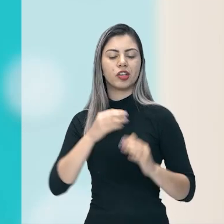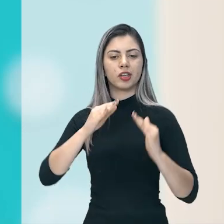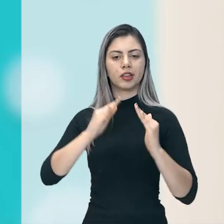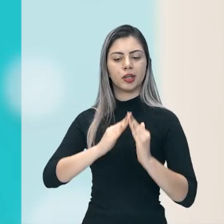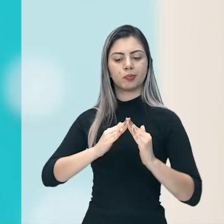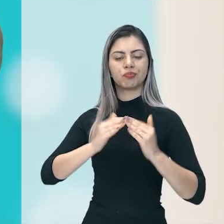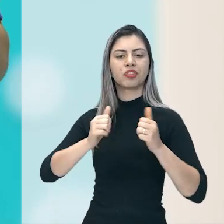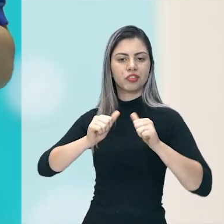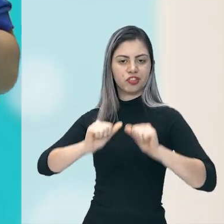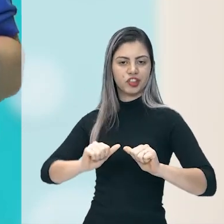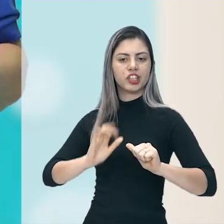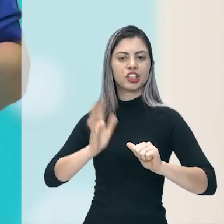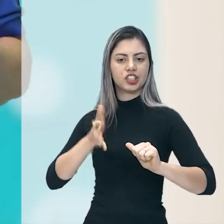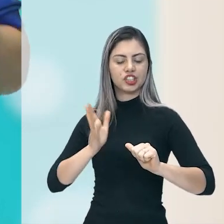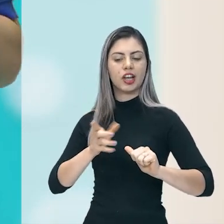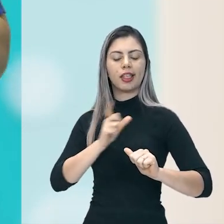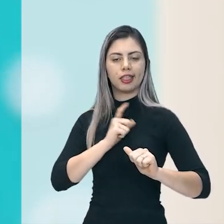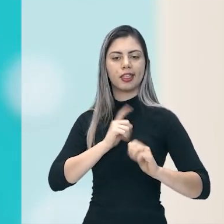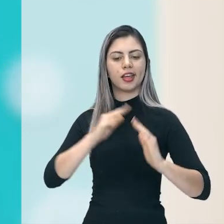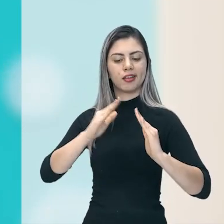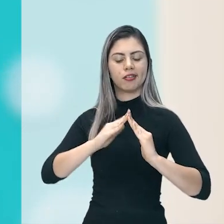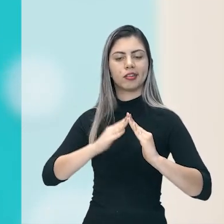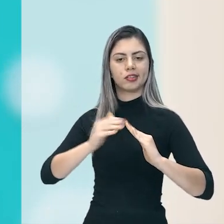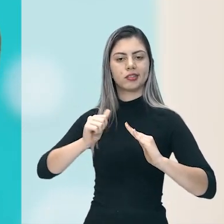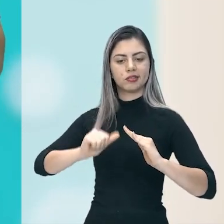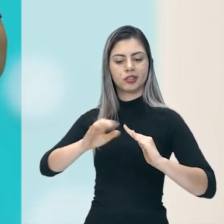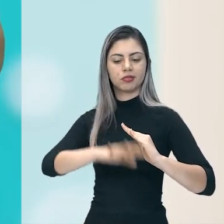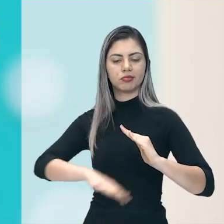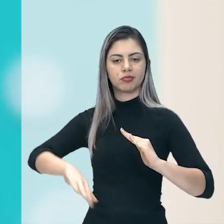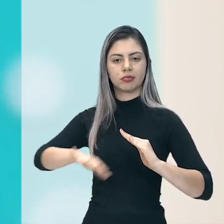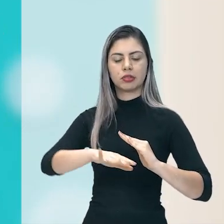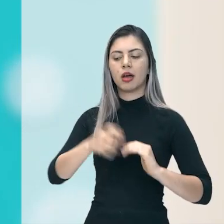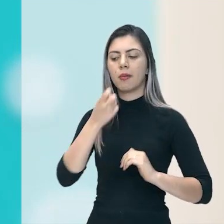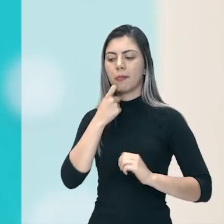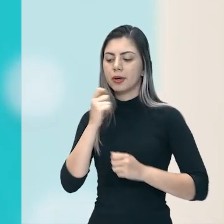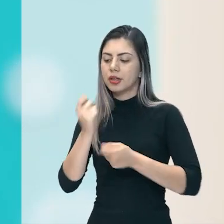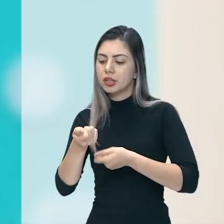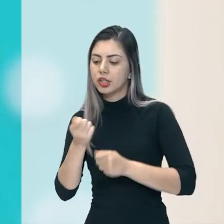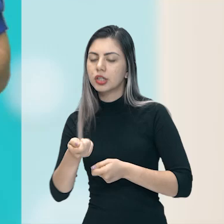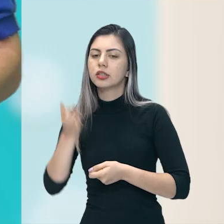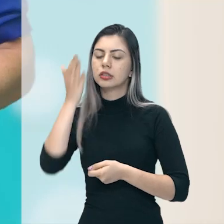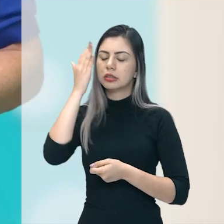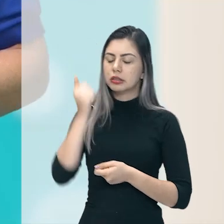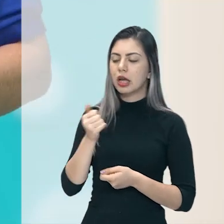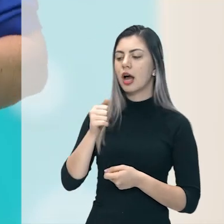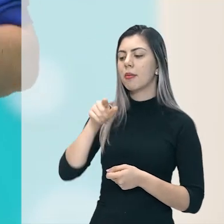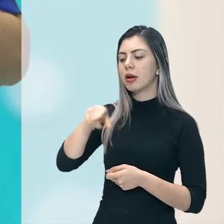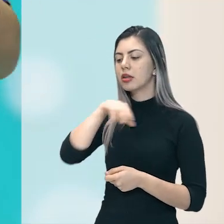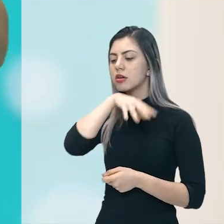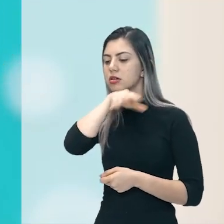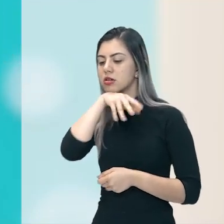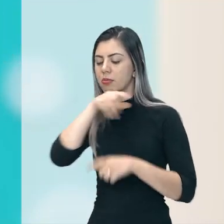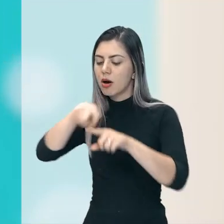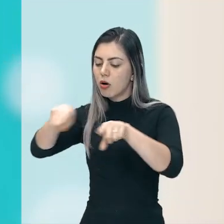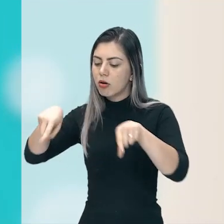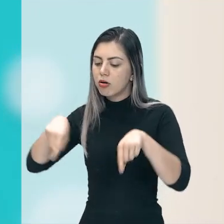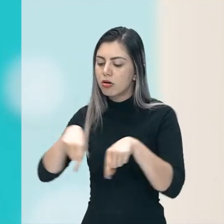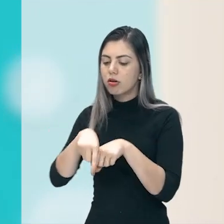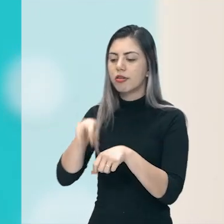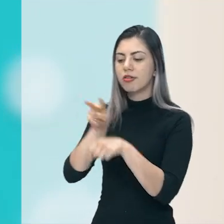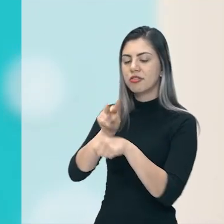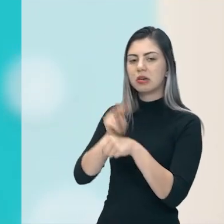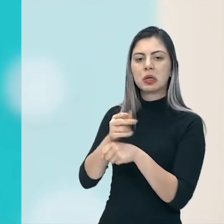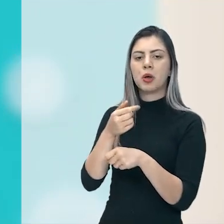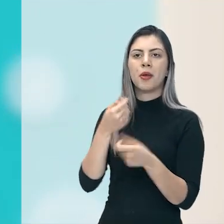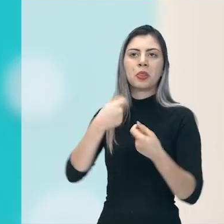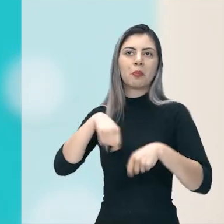O que é isso? Já tem residência fixa, eles já dominam a pecuária, eles já criam seus próprios animais, eles não precisam estar se